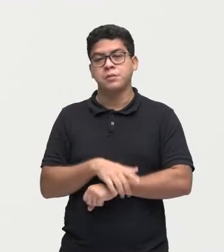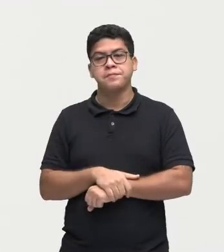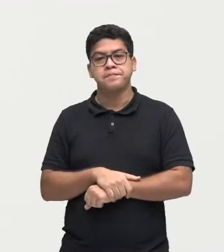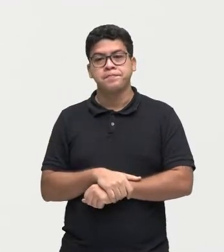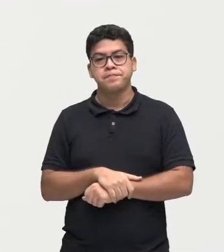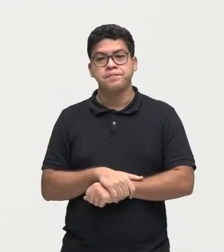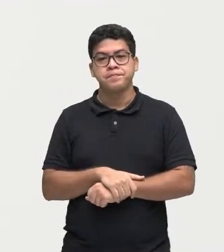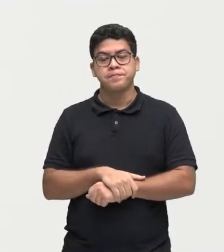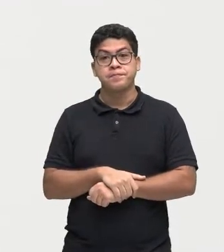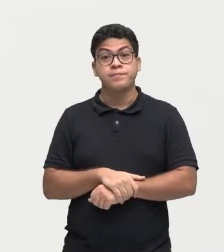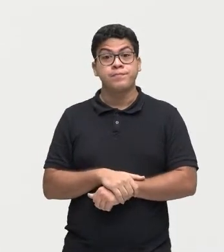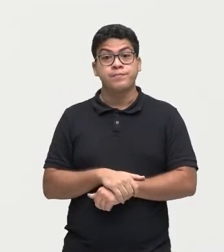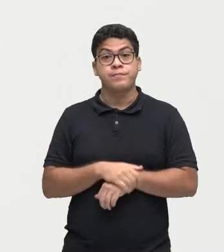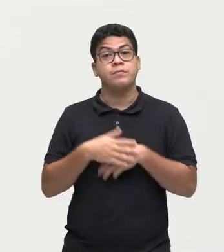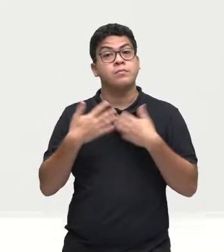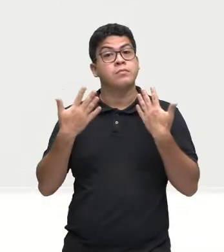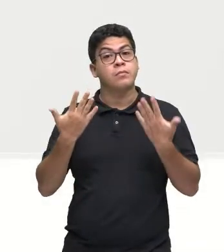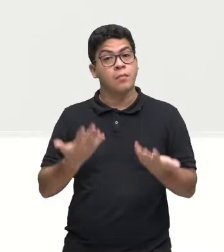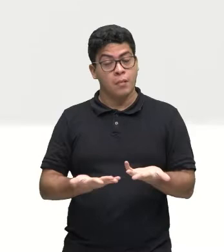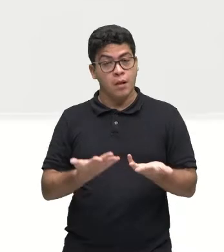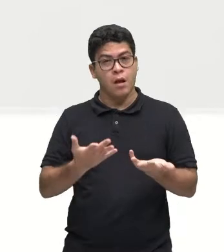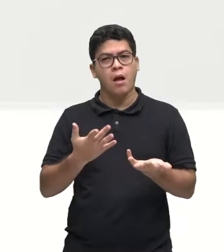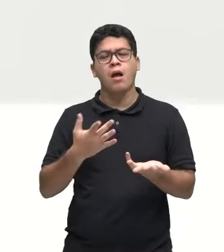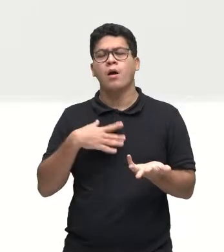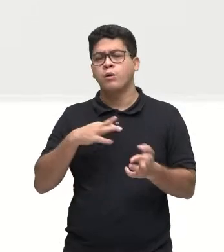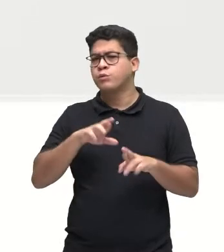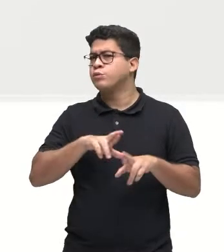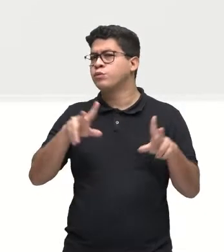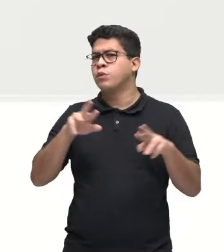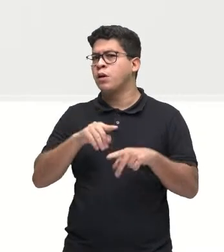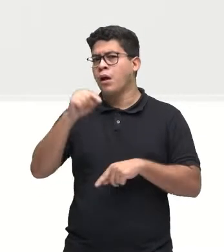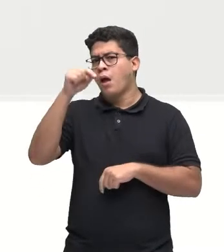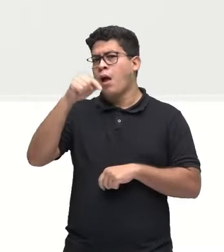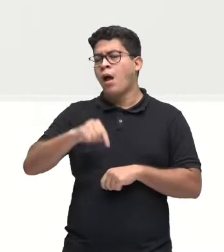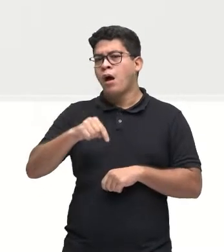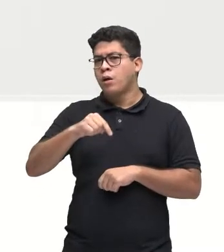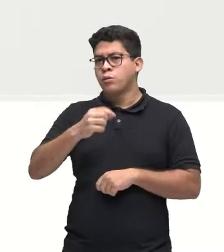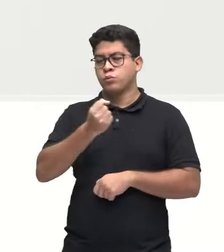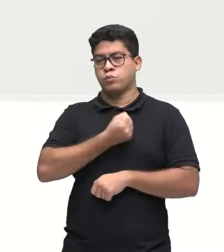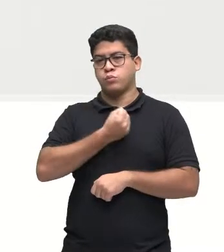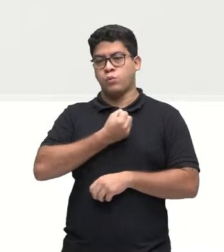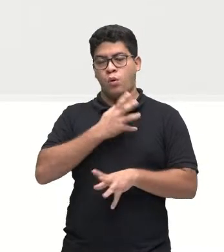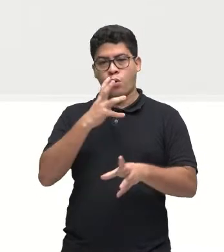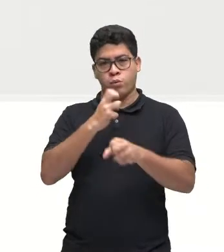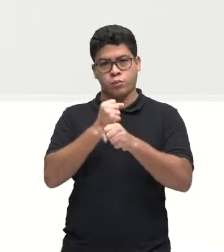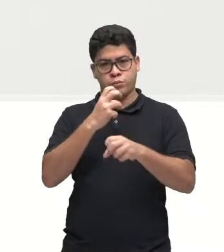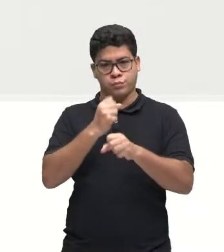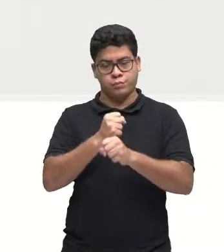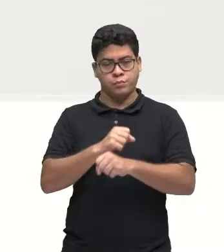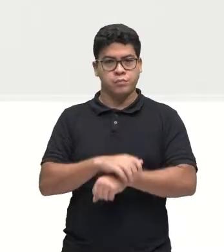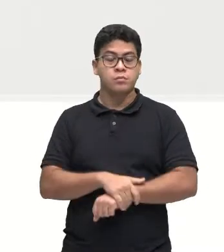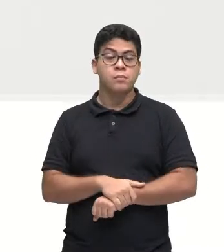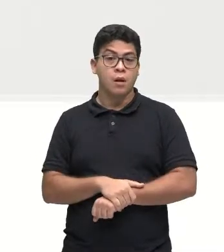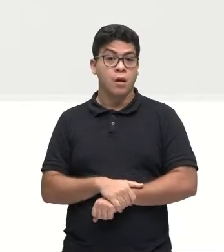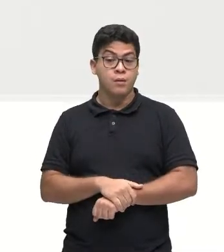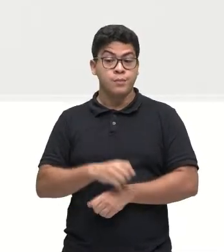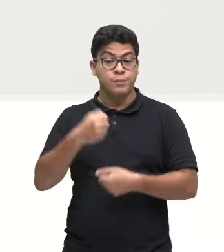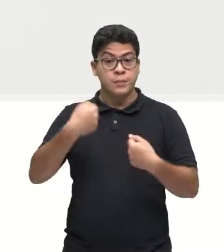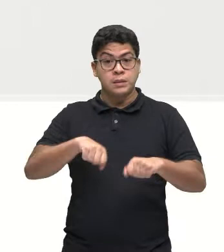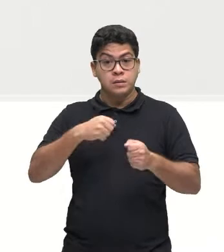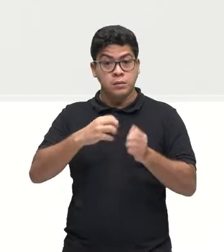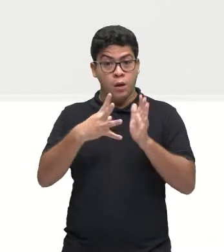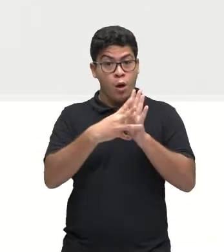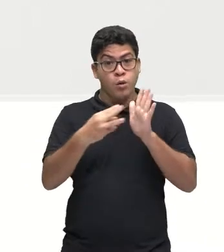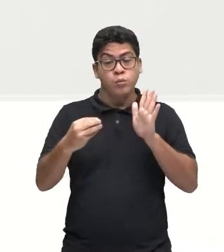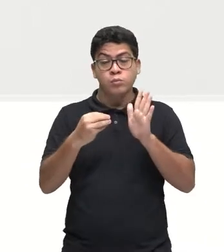informações é que vão fazer a diferença aqui no nosso cálculo. O que a gente tem que anotar primeiro?